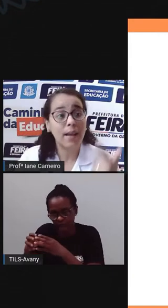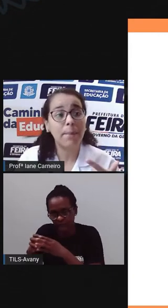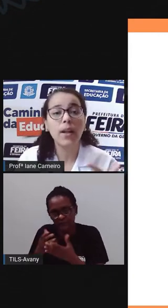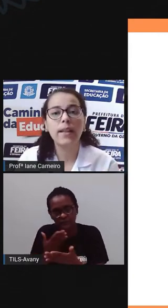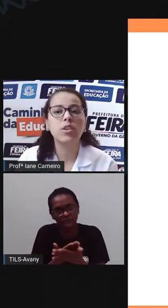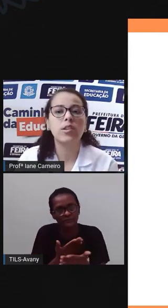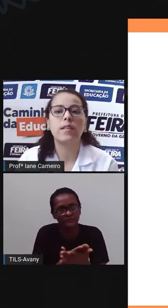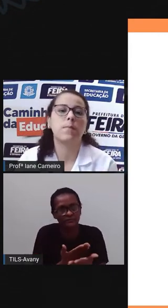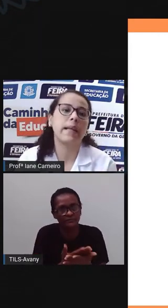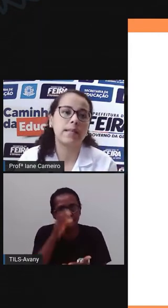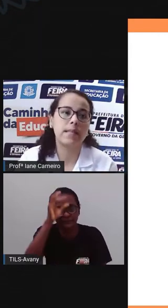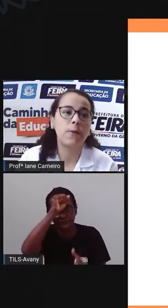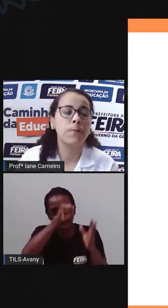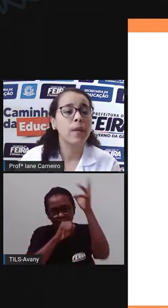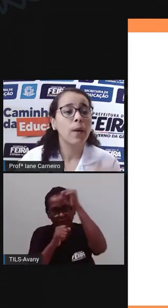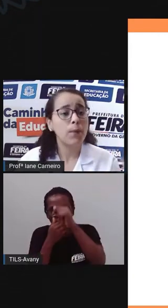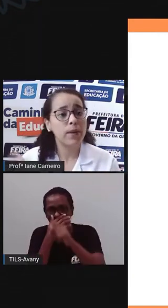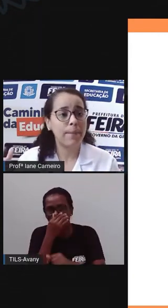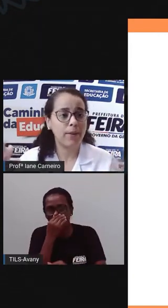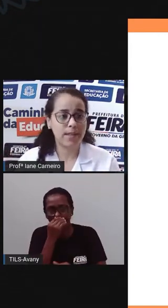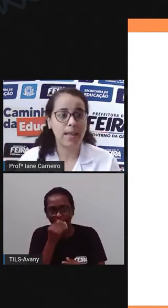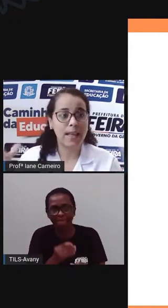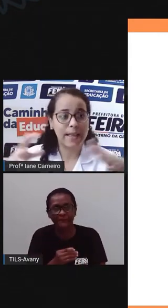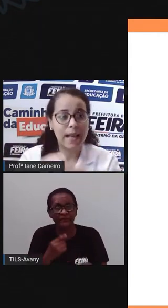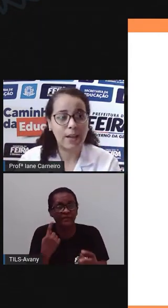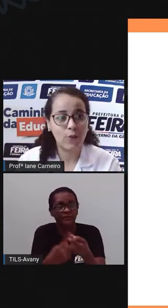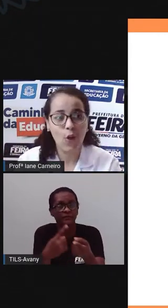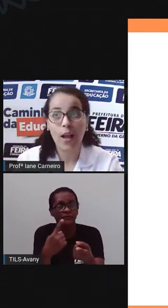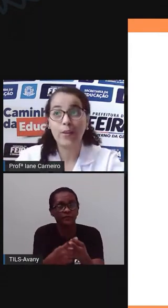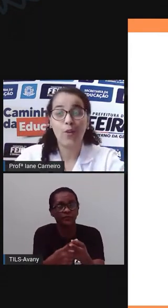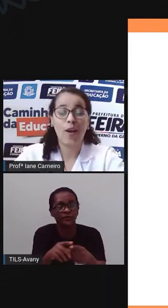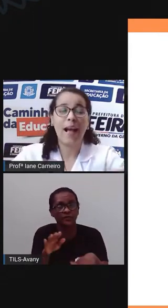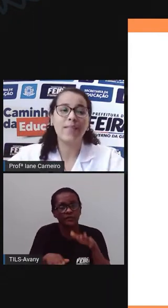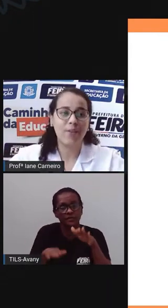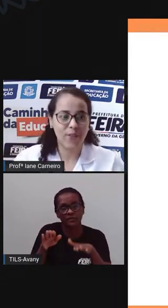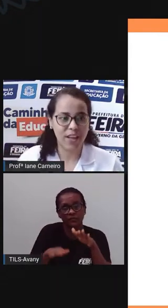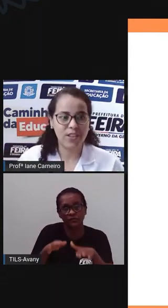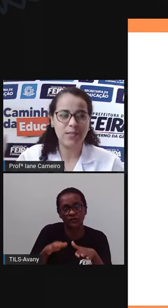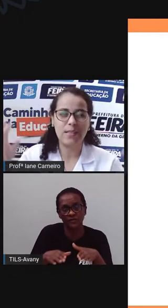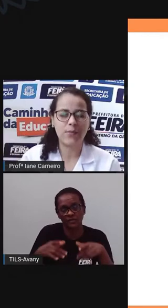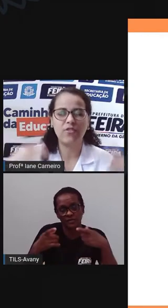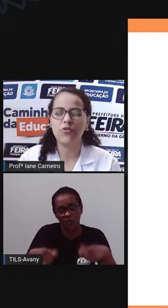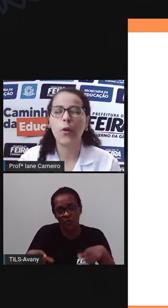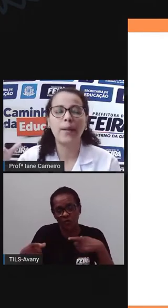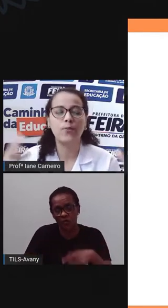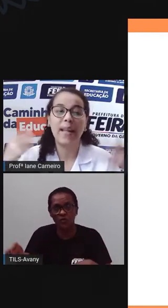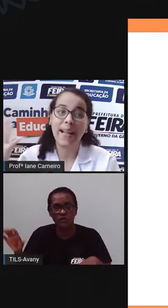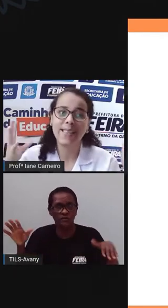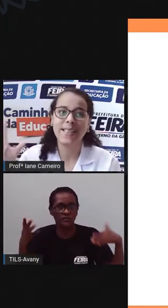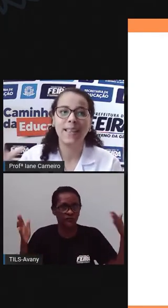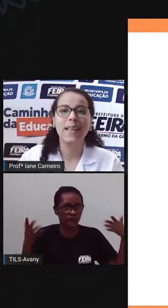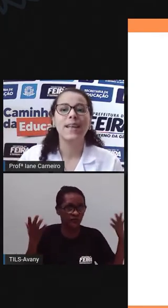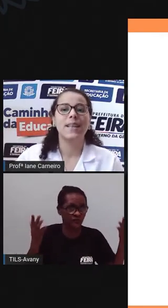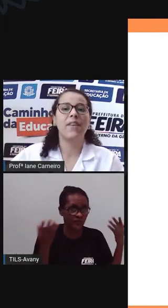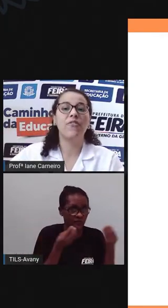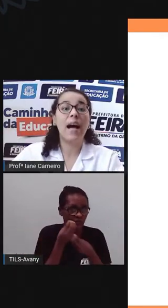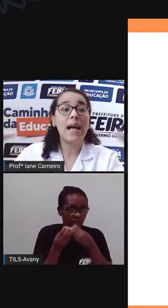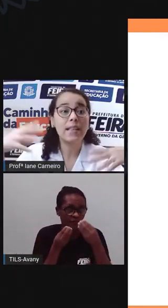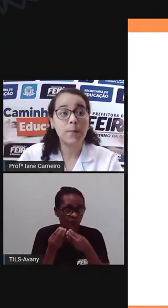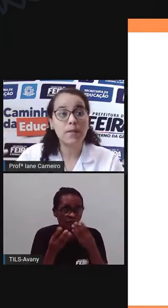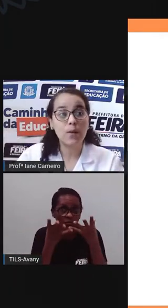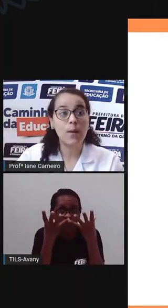aqui e é importante essa explicação porque pode ser que lá no local da festa às vezes festa de formatura era assim